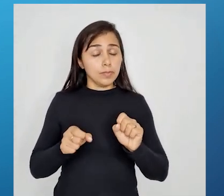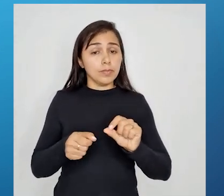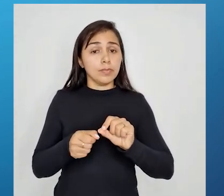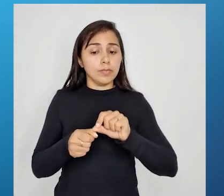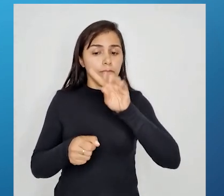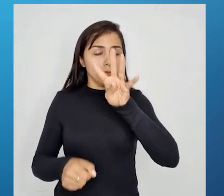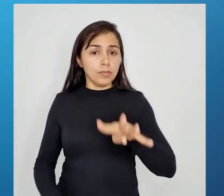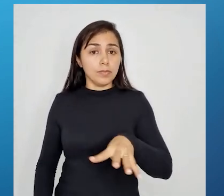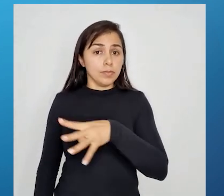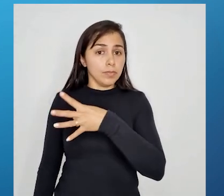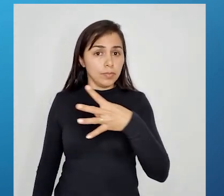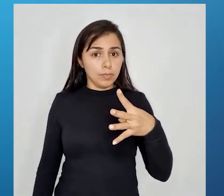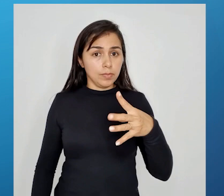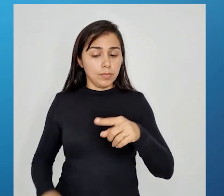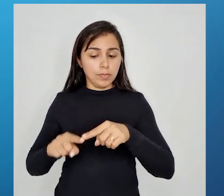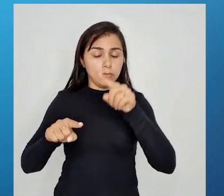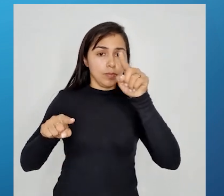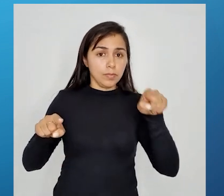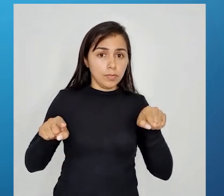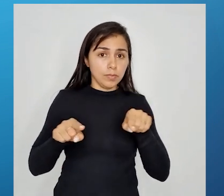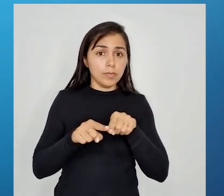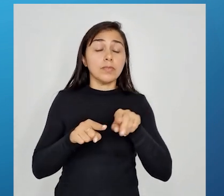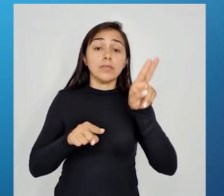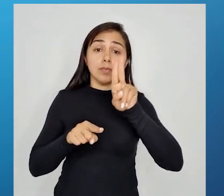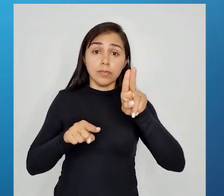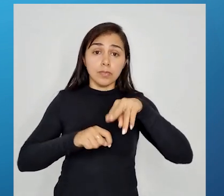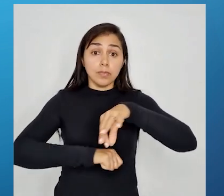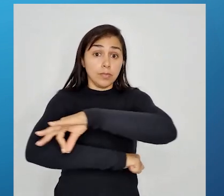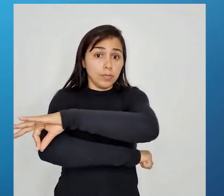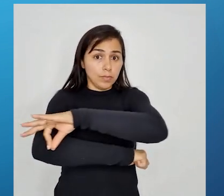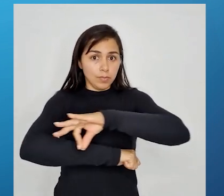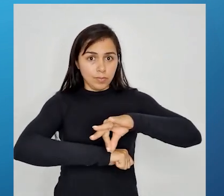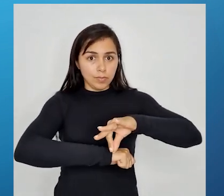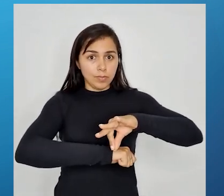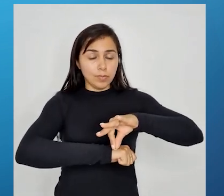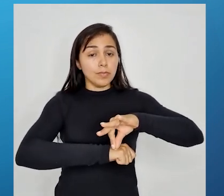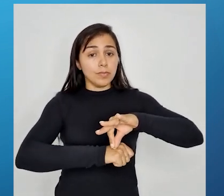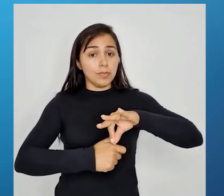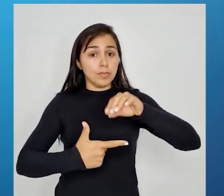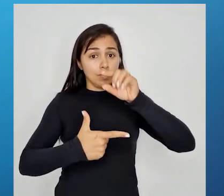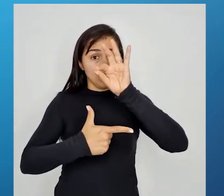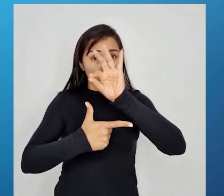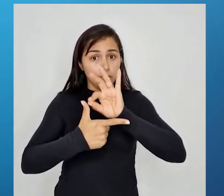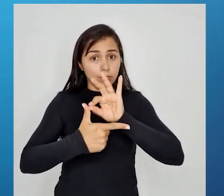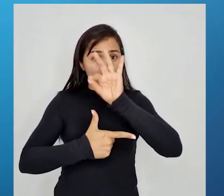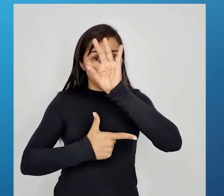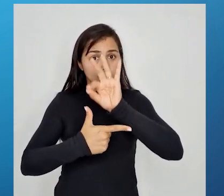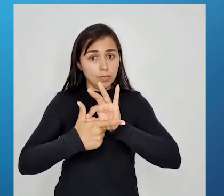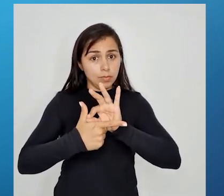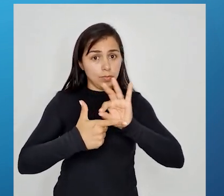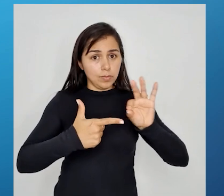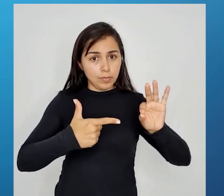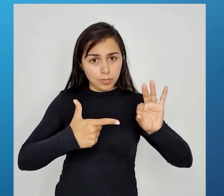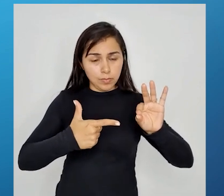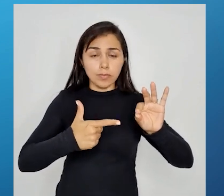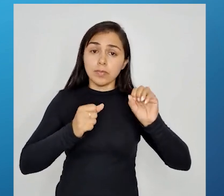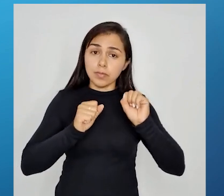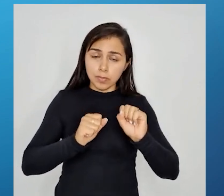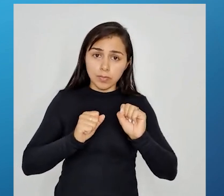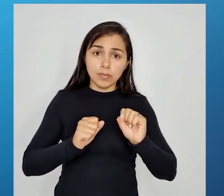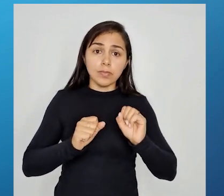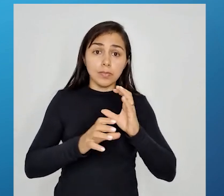trigonométricas usando um transferidor, né? Por exemplo, se a gente voltar ao exemplo anterior, nós podemos medir